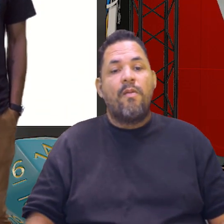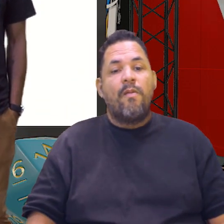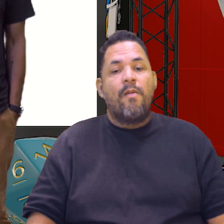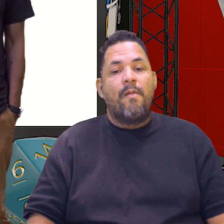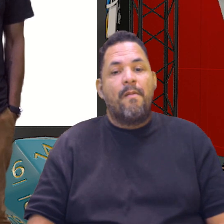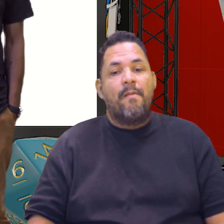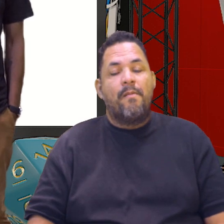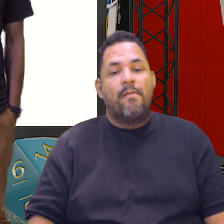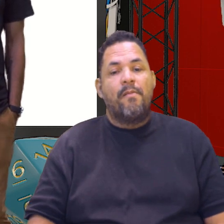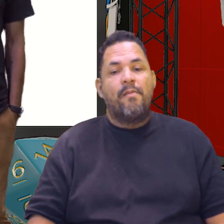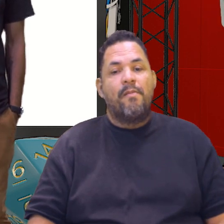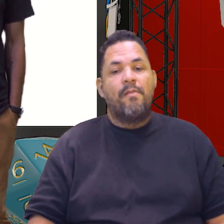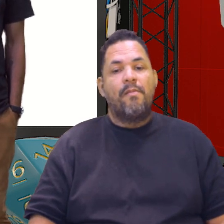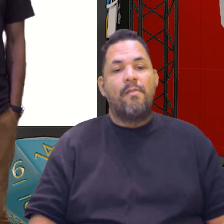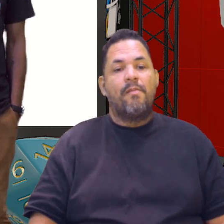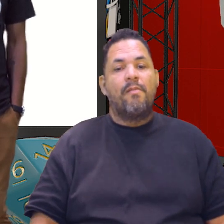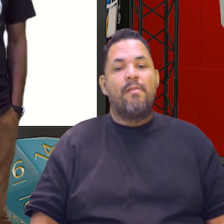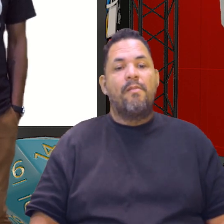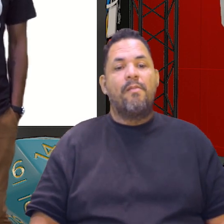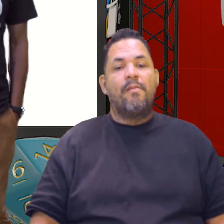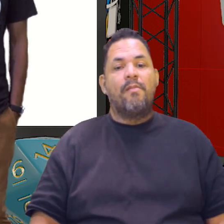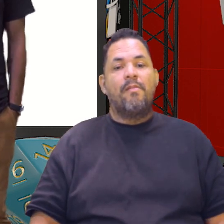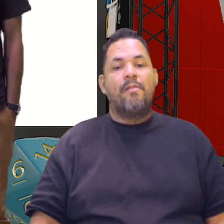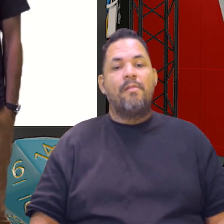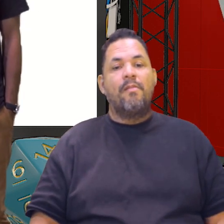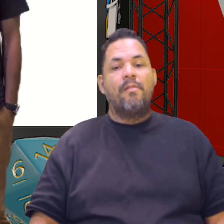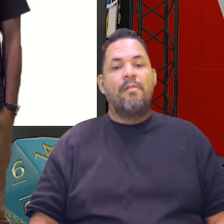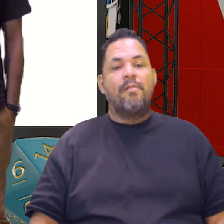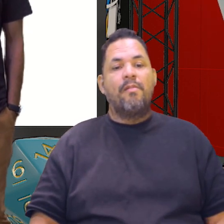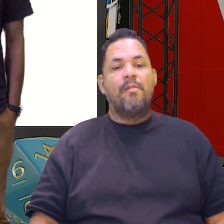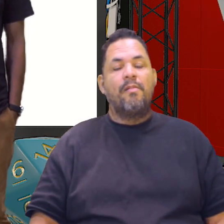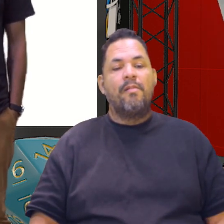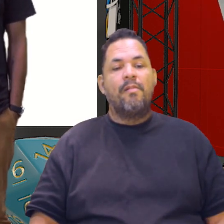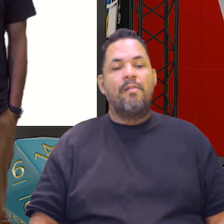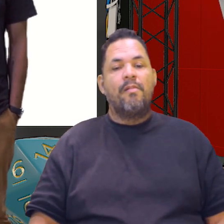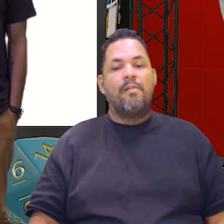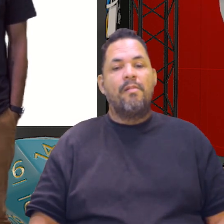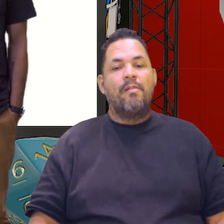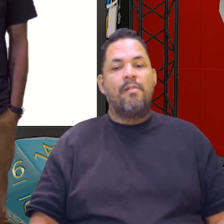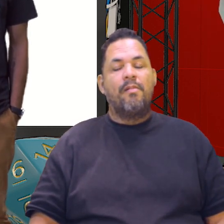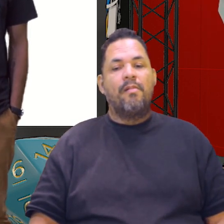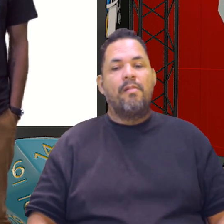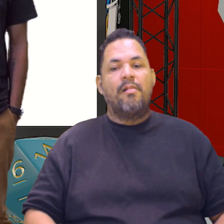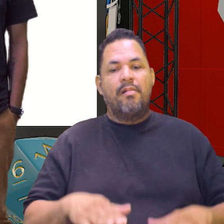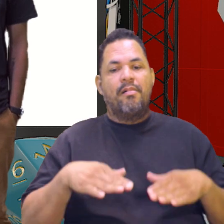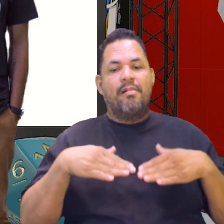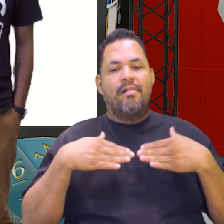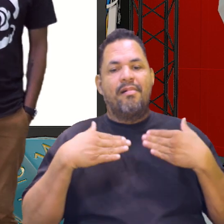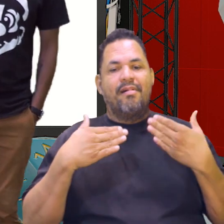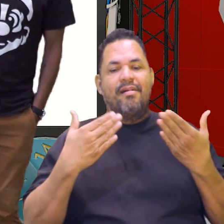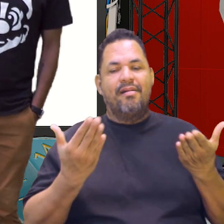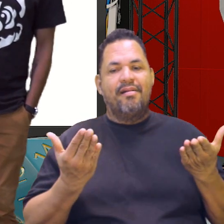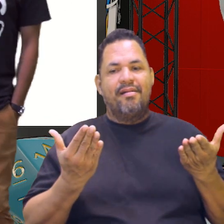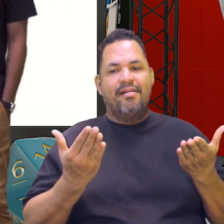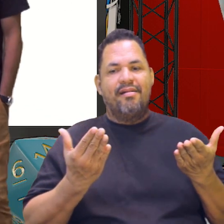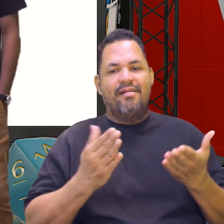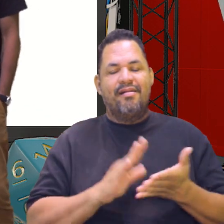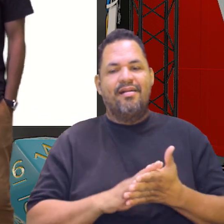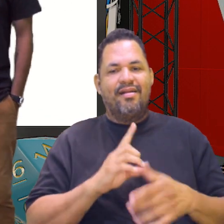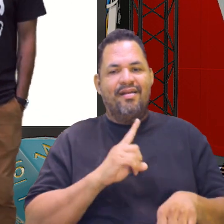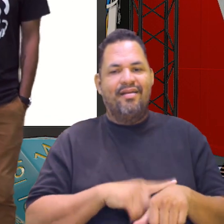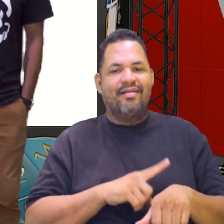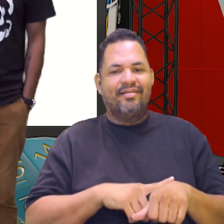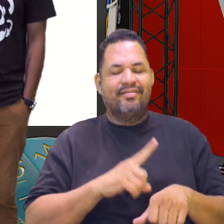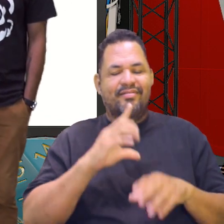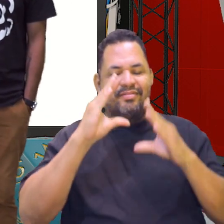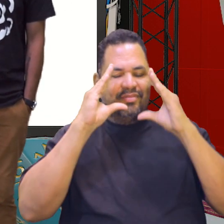trabalho, foi deitar, aí acordou. Um tempo depois, a Alexia, quando ele dormiu, ele foi dormir. A Alexia falou, hora de